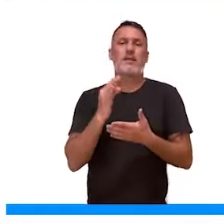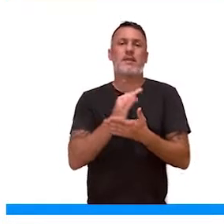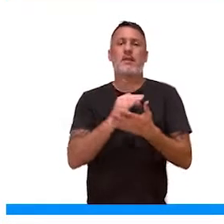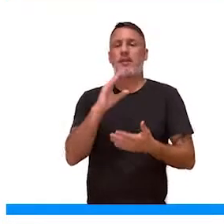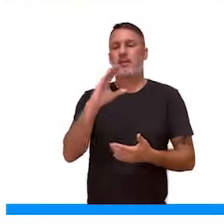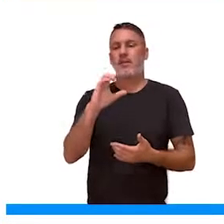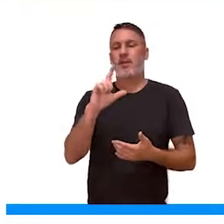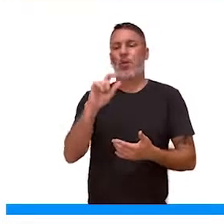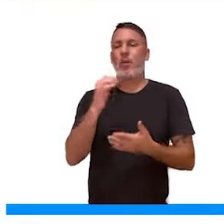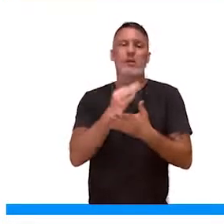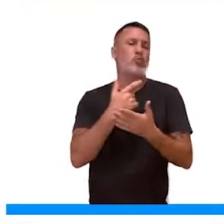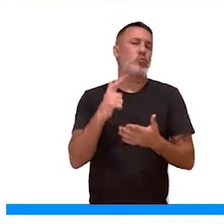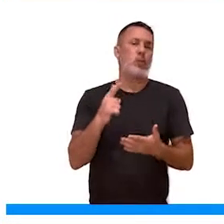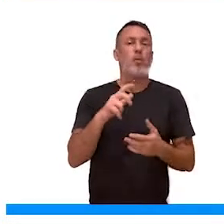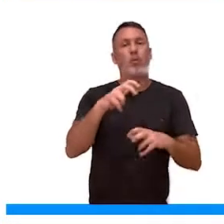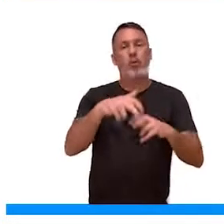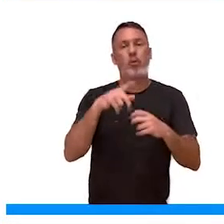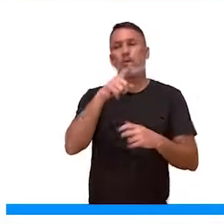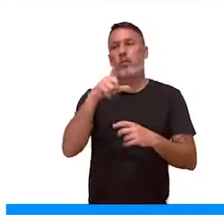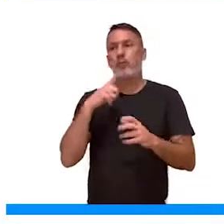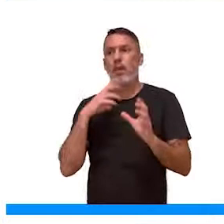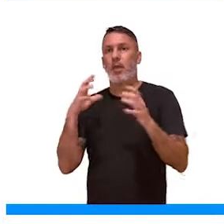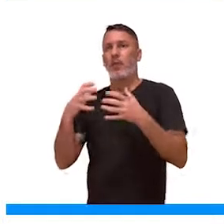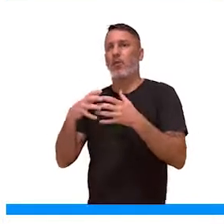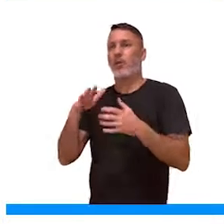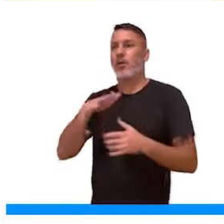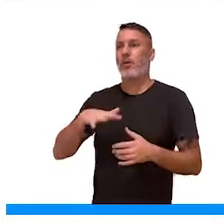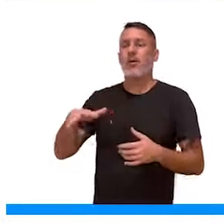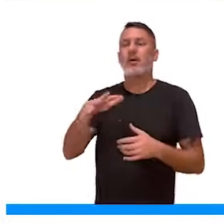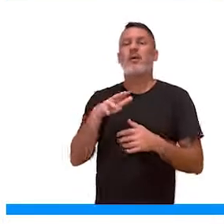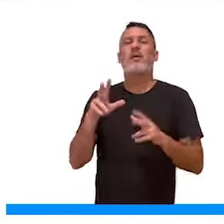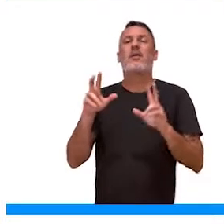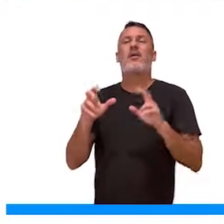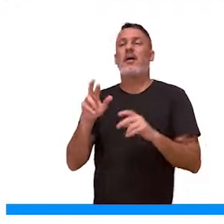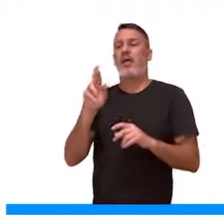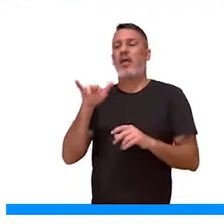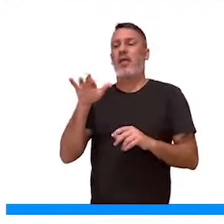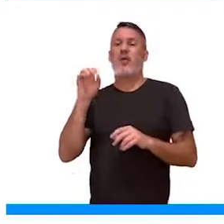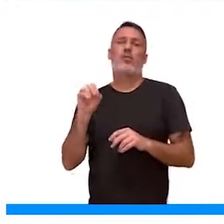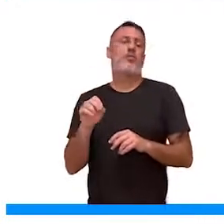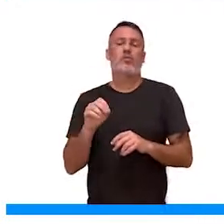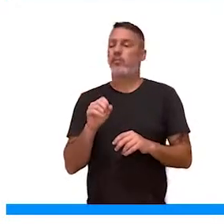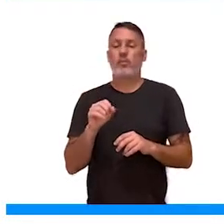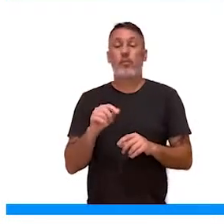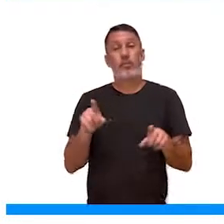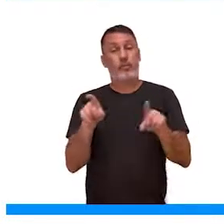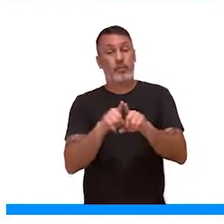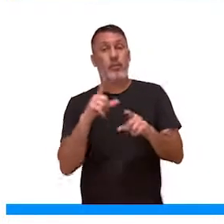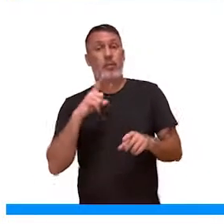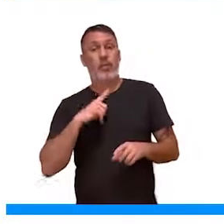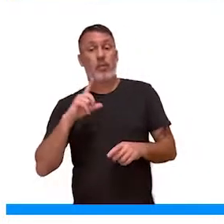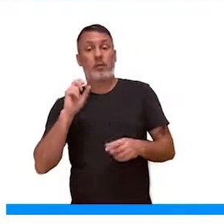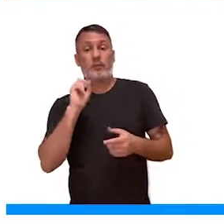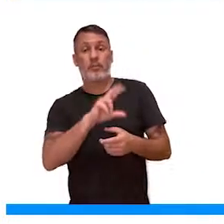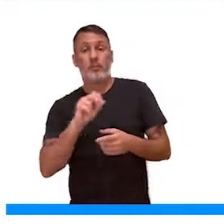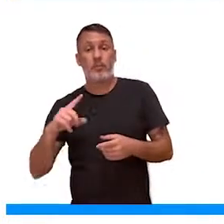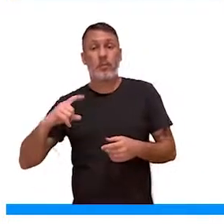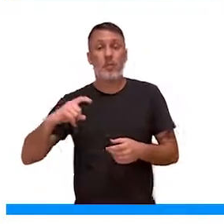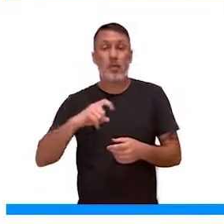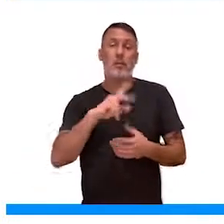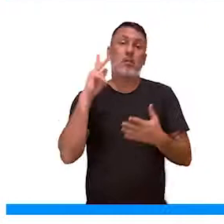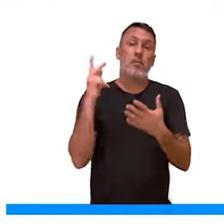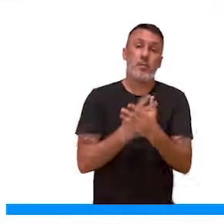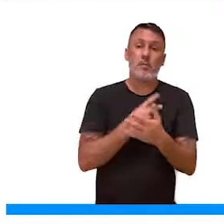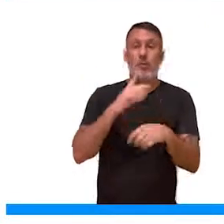células. Portanto, eles não são classificados dentro de nenhum reino. E temos também as bactérias, que podem provocar